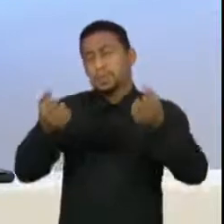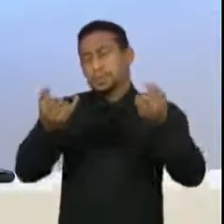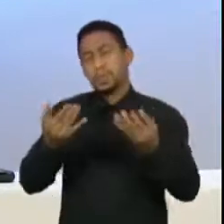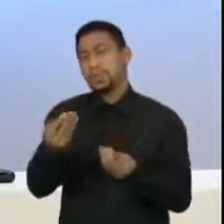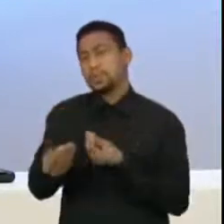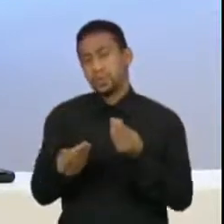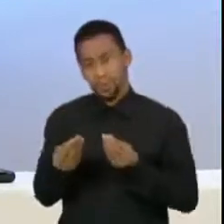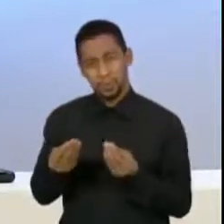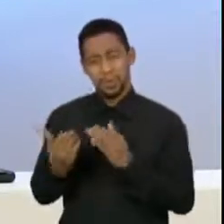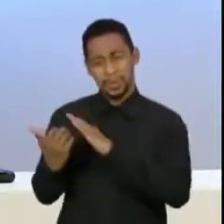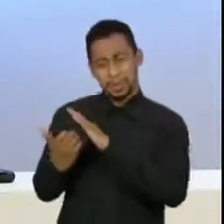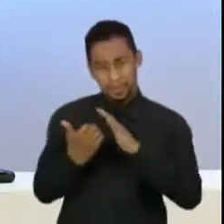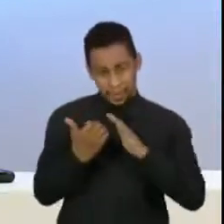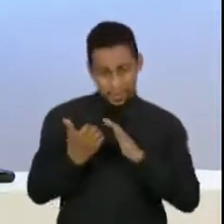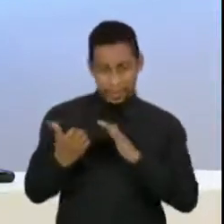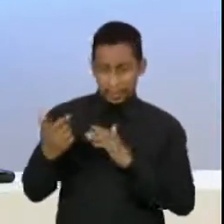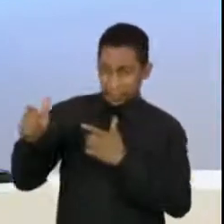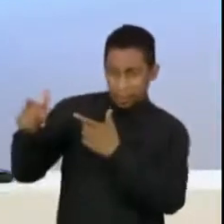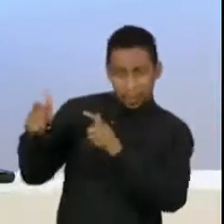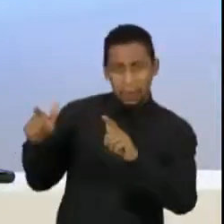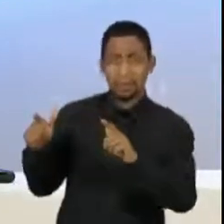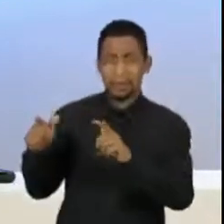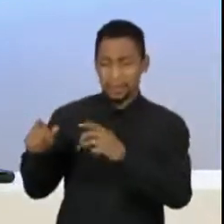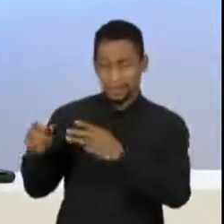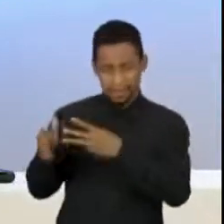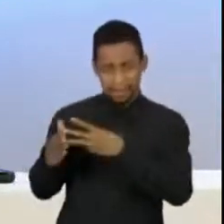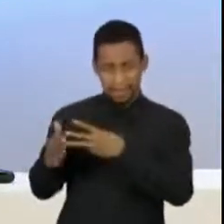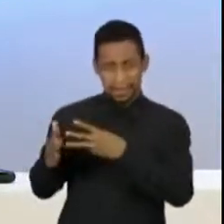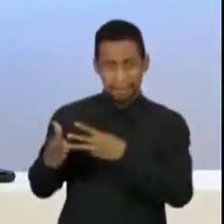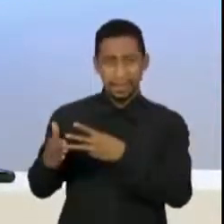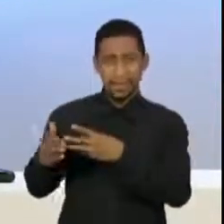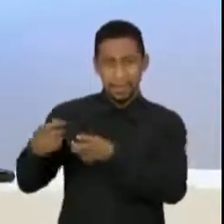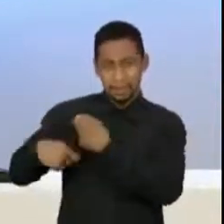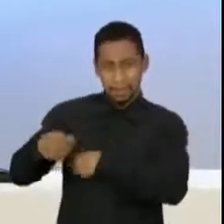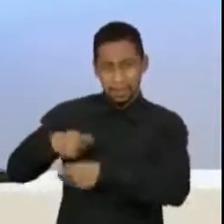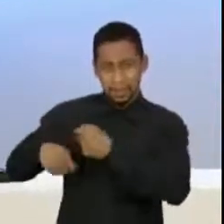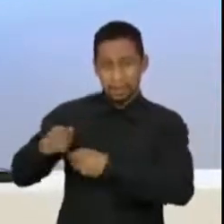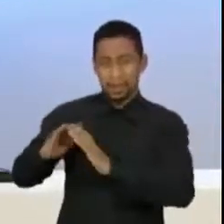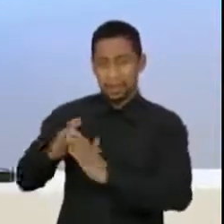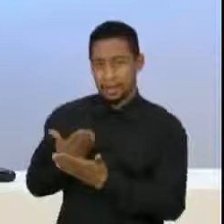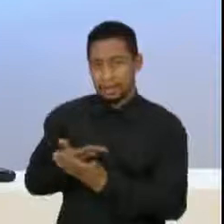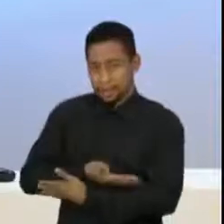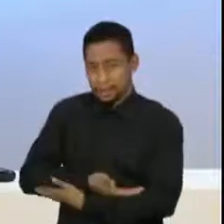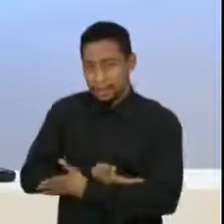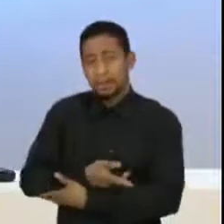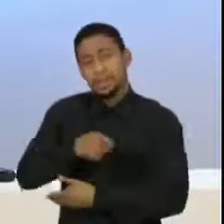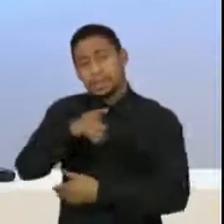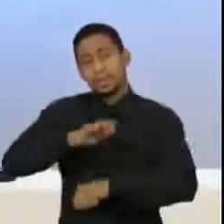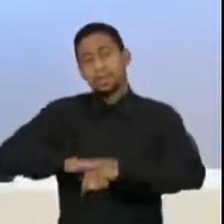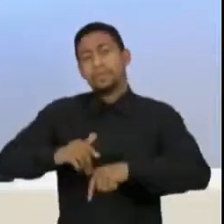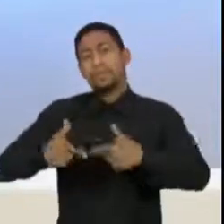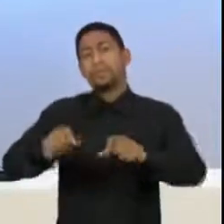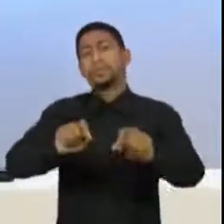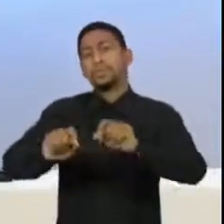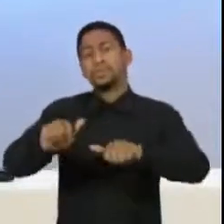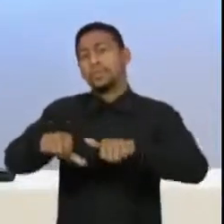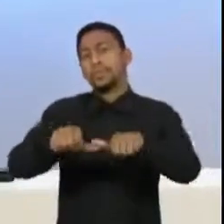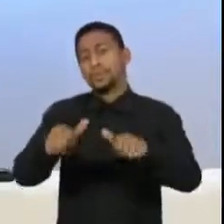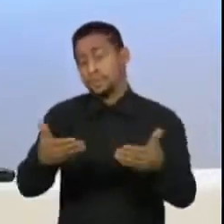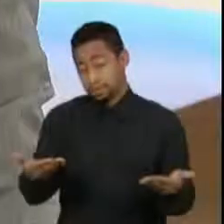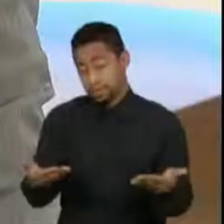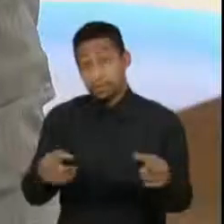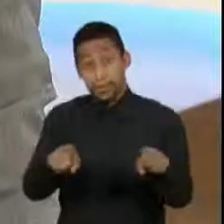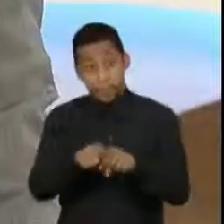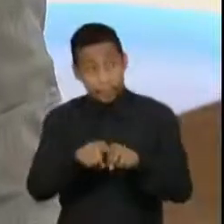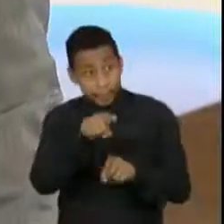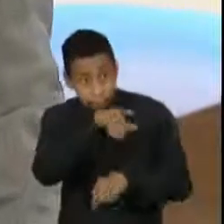creches por empresas terceirizadas? Que tipo de incremento na fiscalização o senhor pretende fazer na sua gestão? E eu perguntei se o senhor tinha falado com